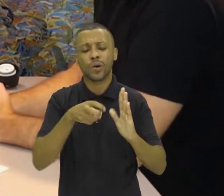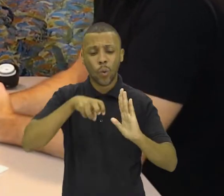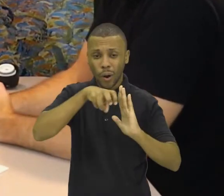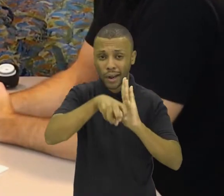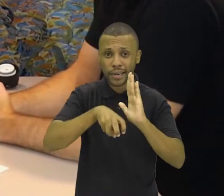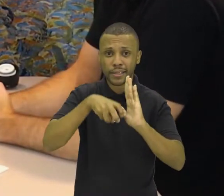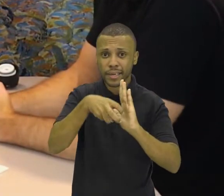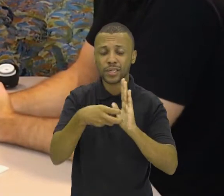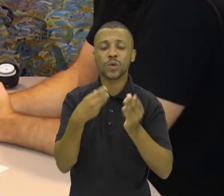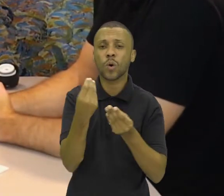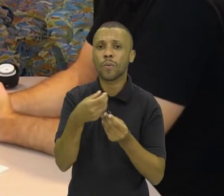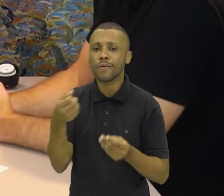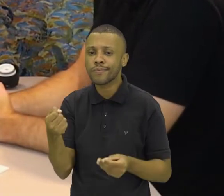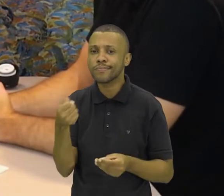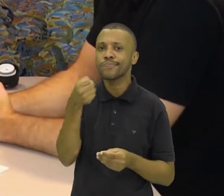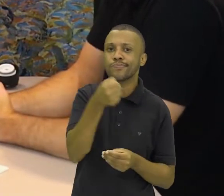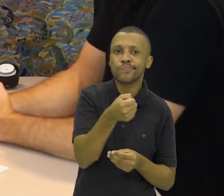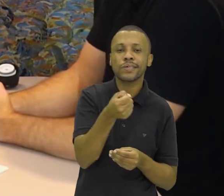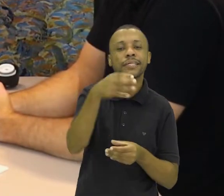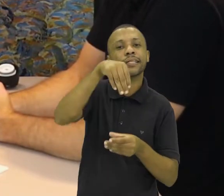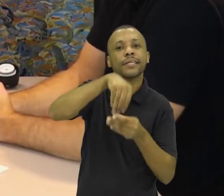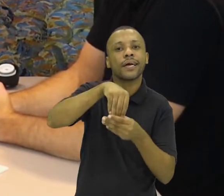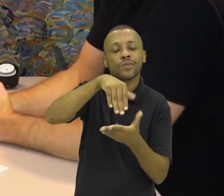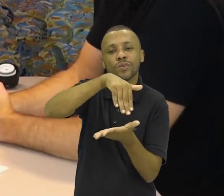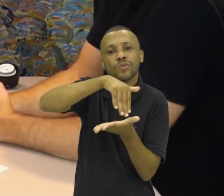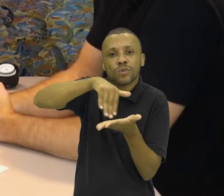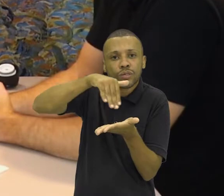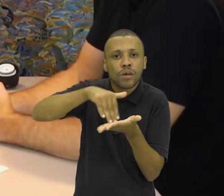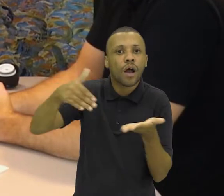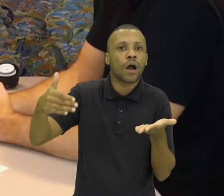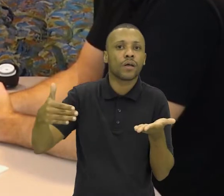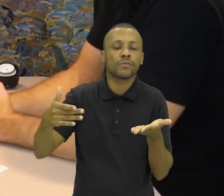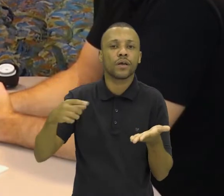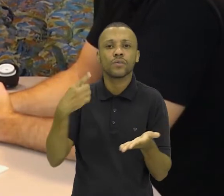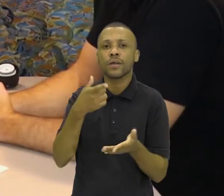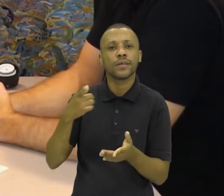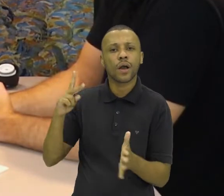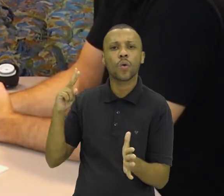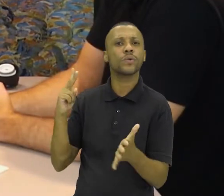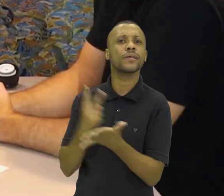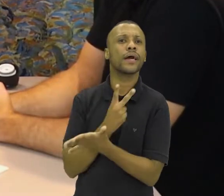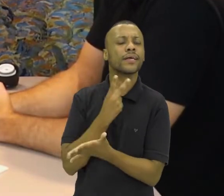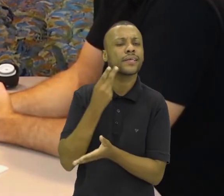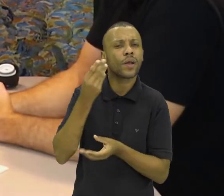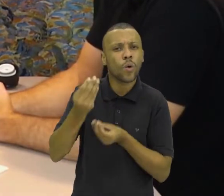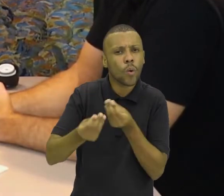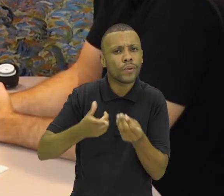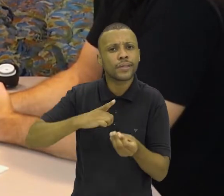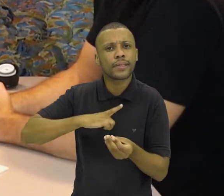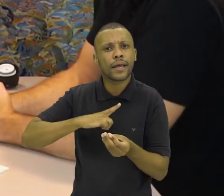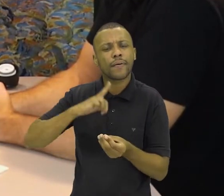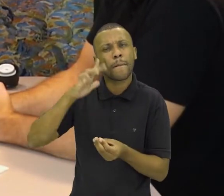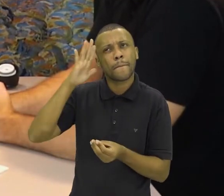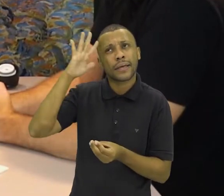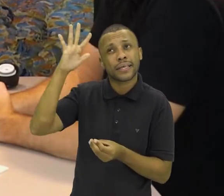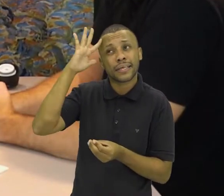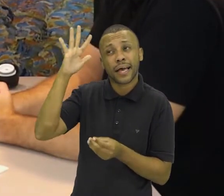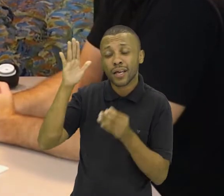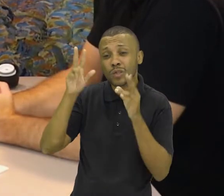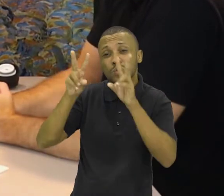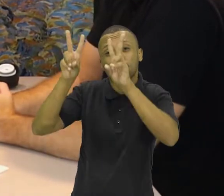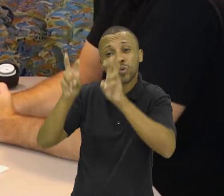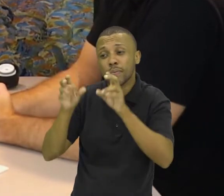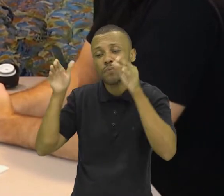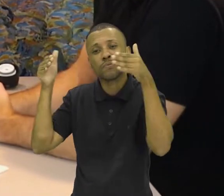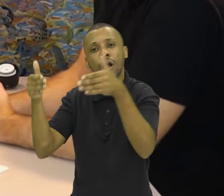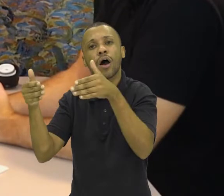colocar o cadeirante aqui dentro do meu escritório? Nós enfrentamos isso aqui. Onde é que a gente vai? Tem que ser acessível essa